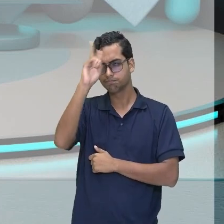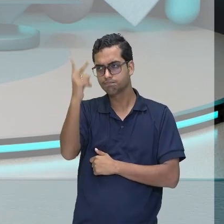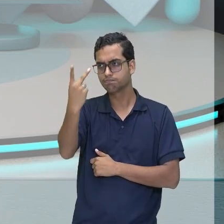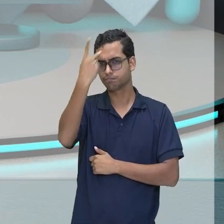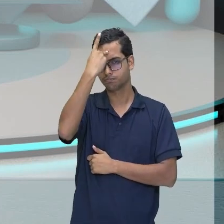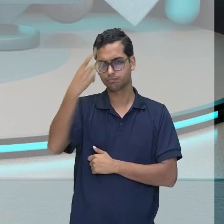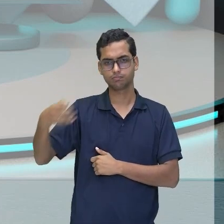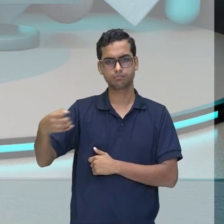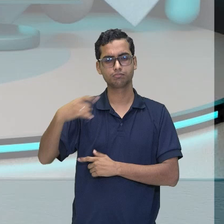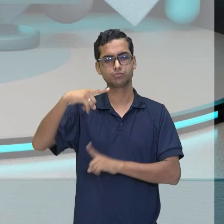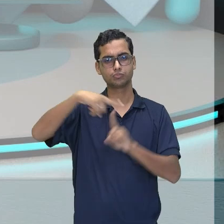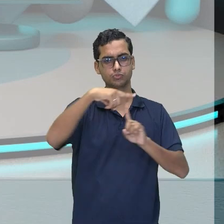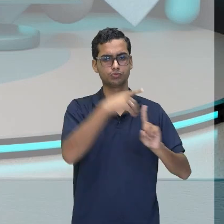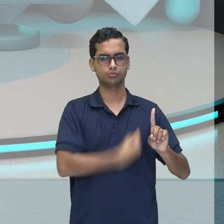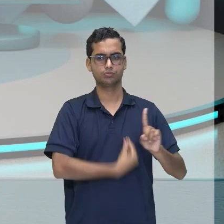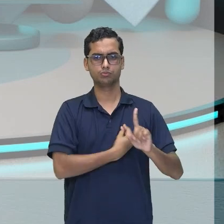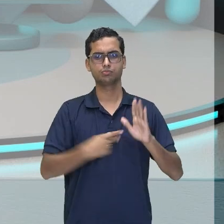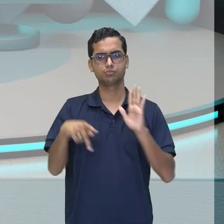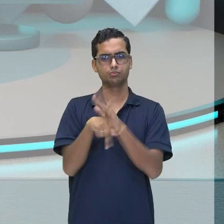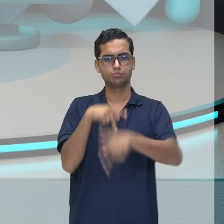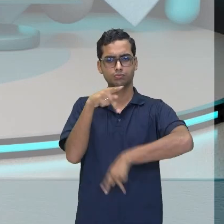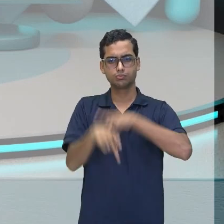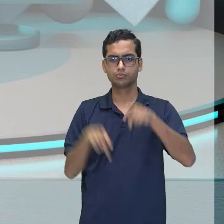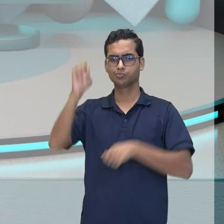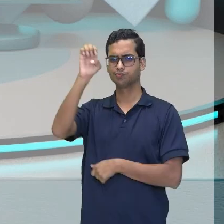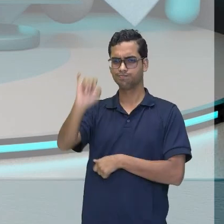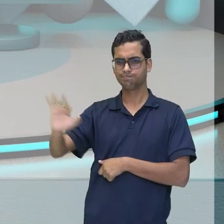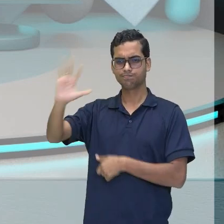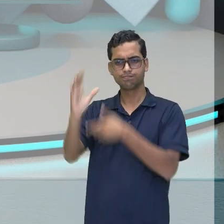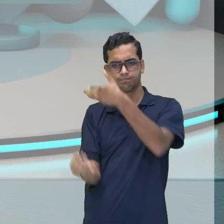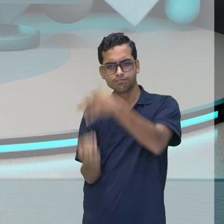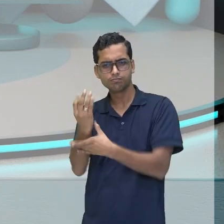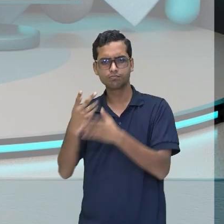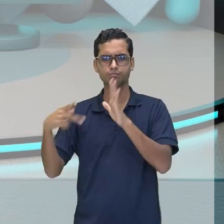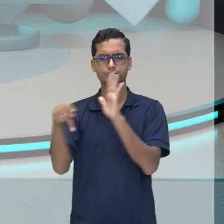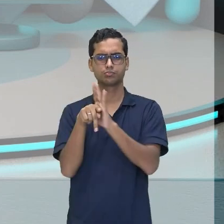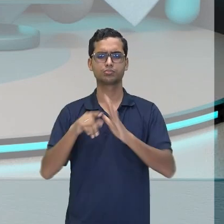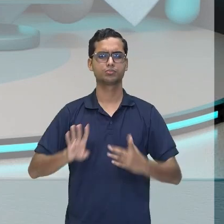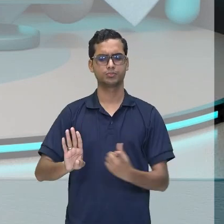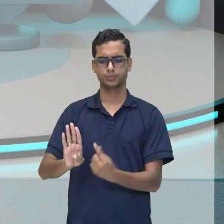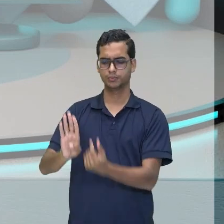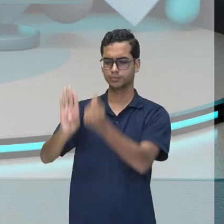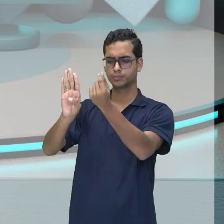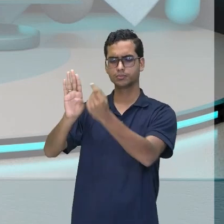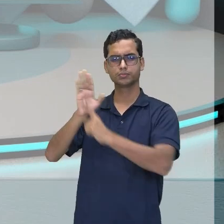europeus. O surgimento dessa burguesia